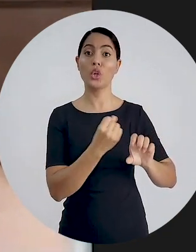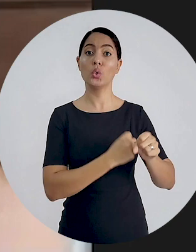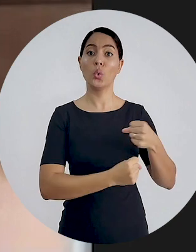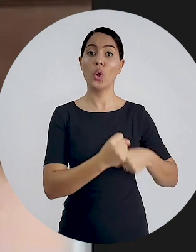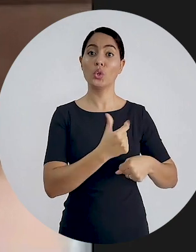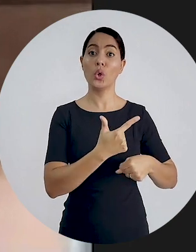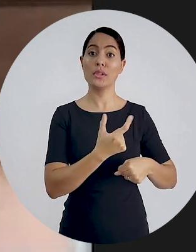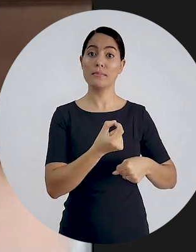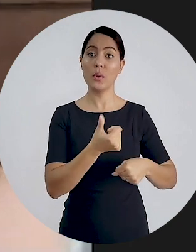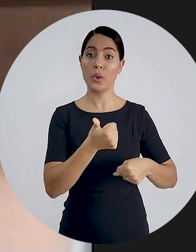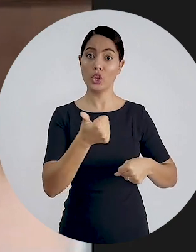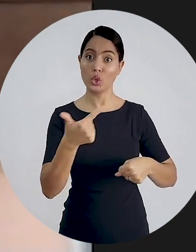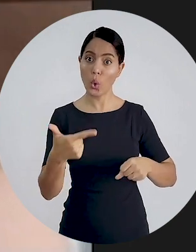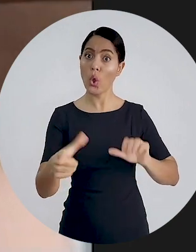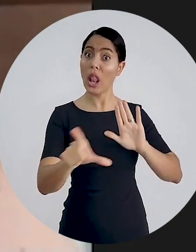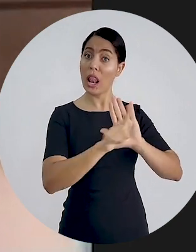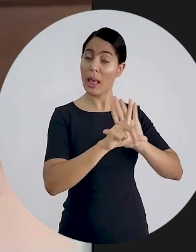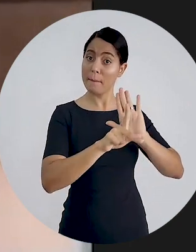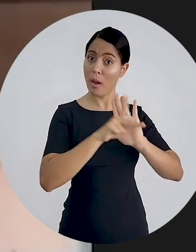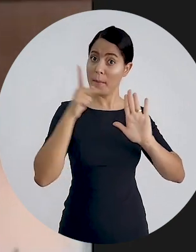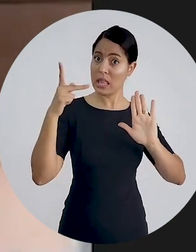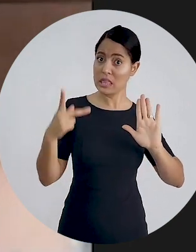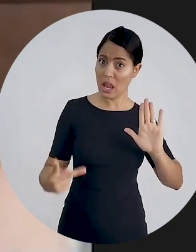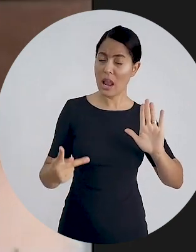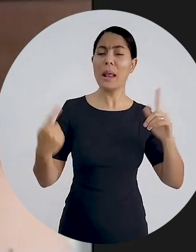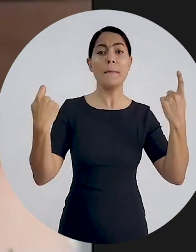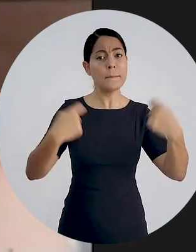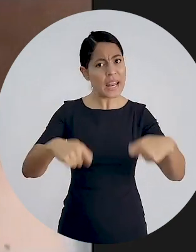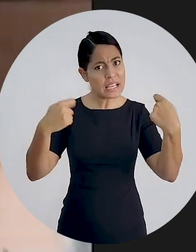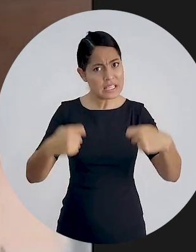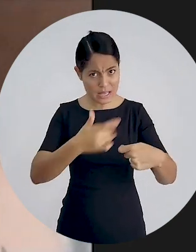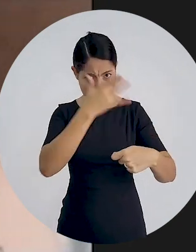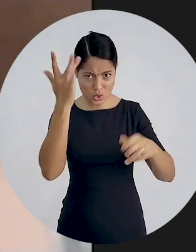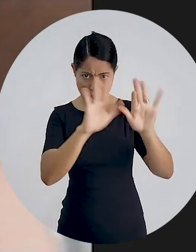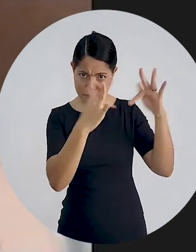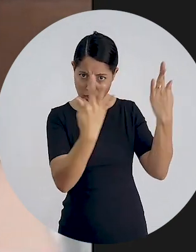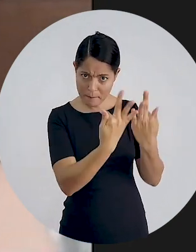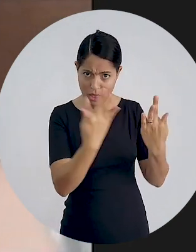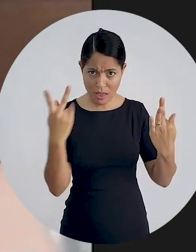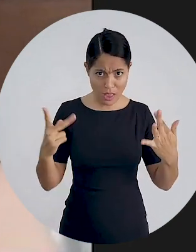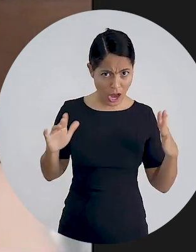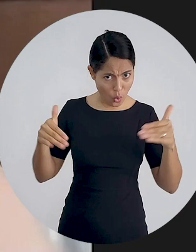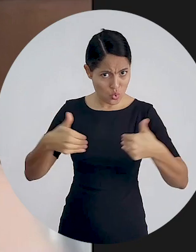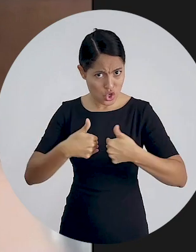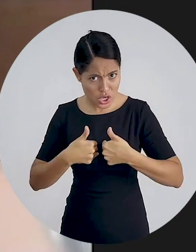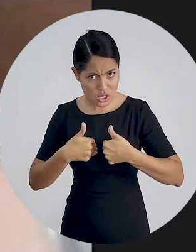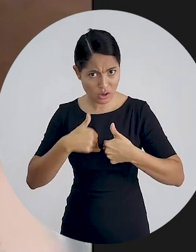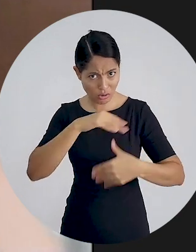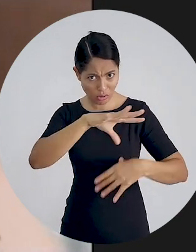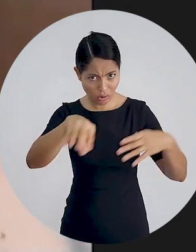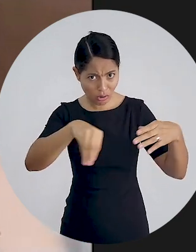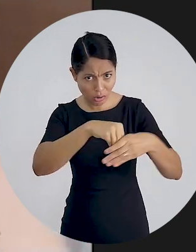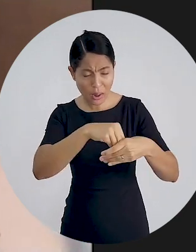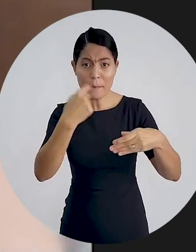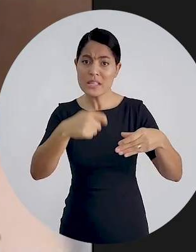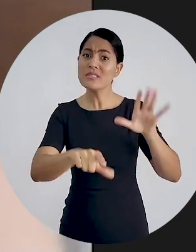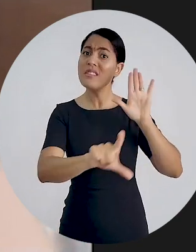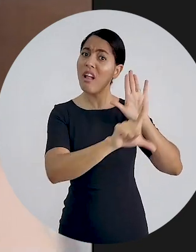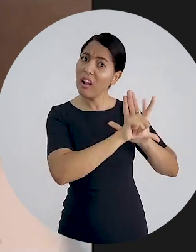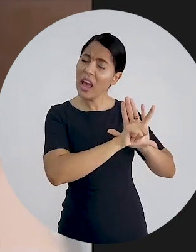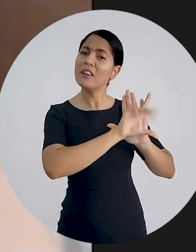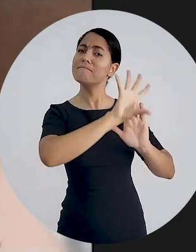12.764 de 2012. A família do autista tem que andar com essa legislação no bolso,